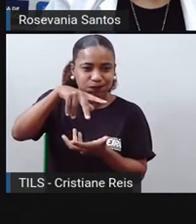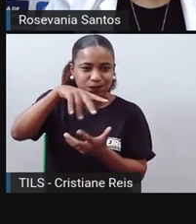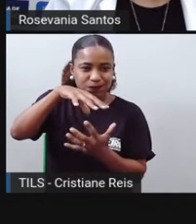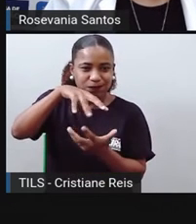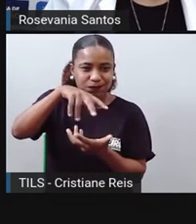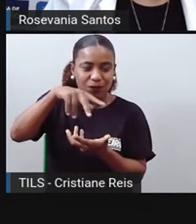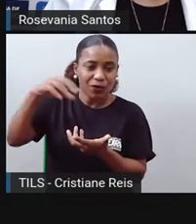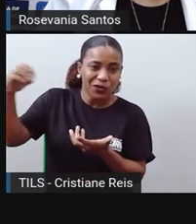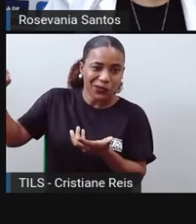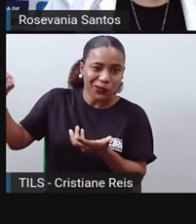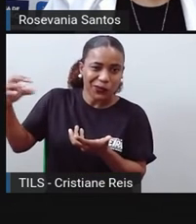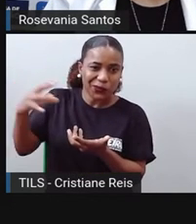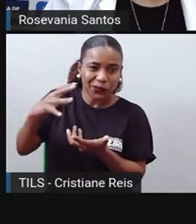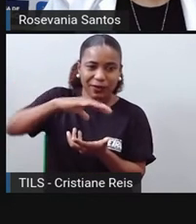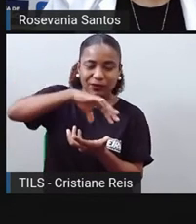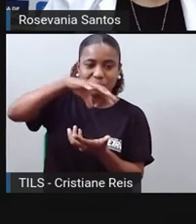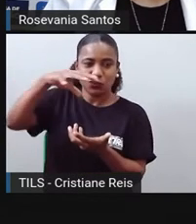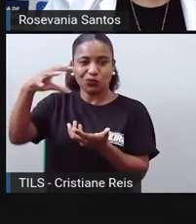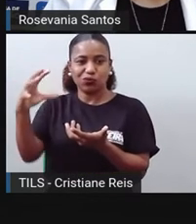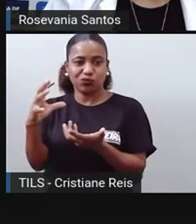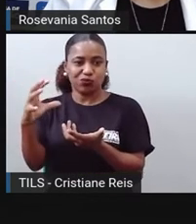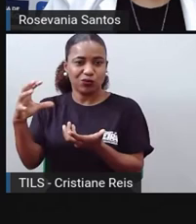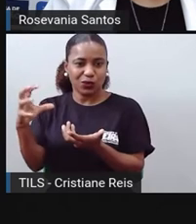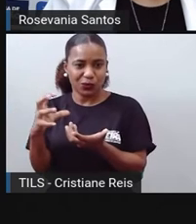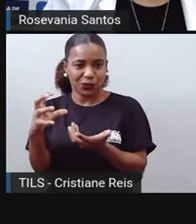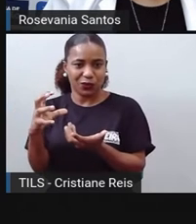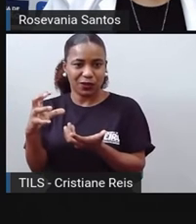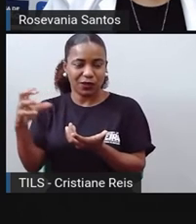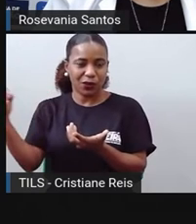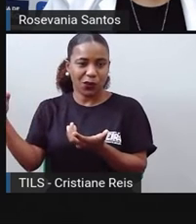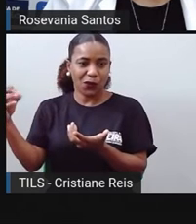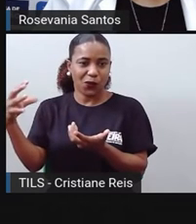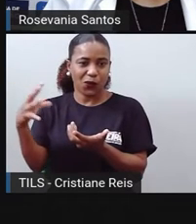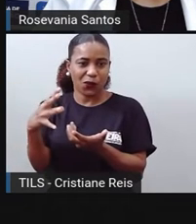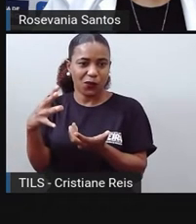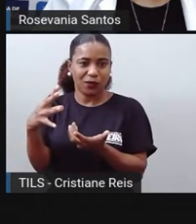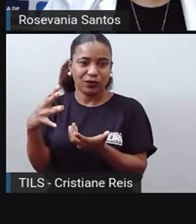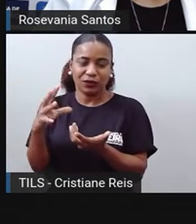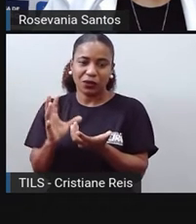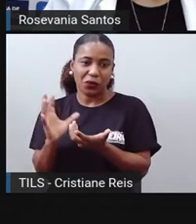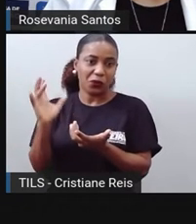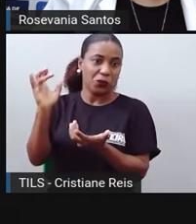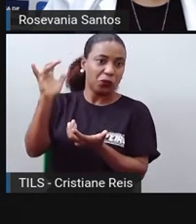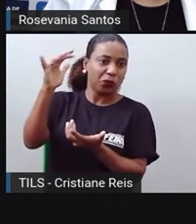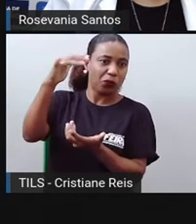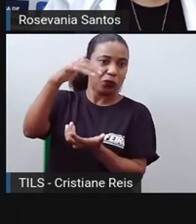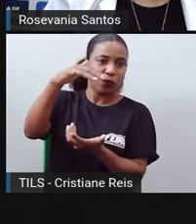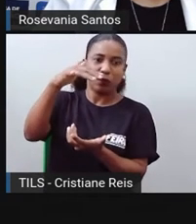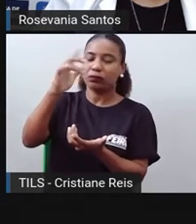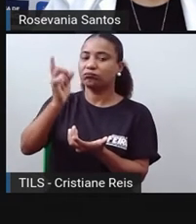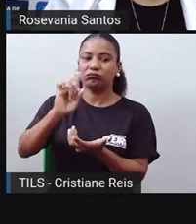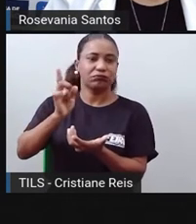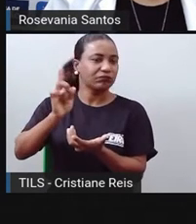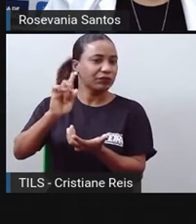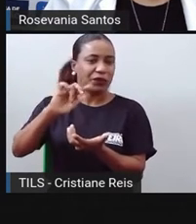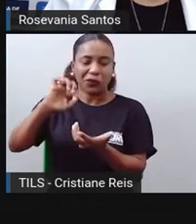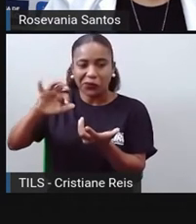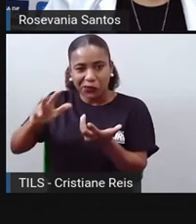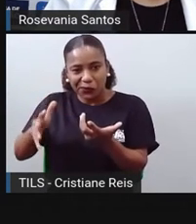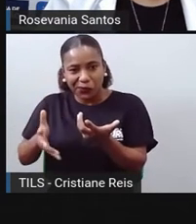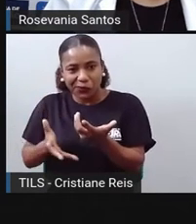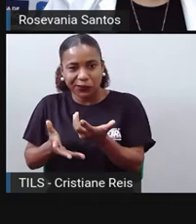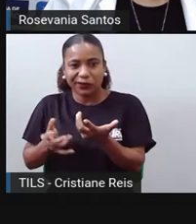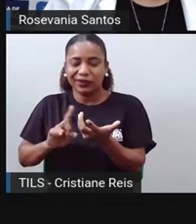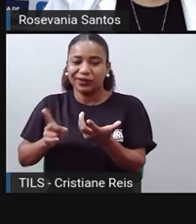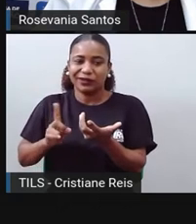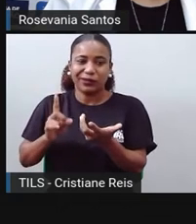ponto, ó. Os raios solares vêm e passa direto e não pega aqui. Do mesmo